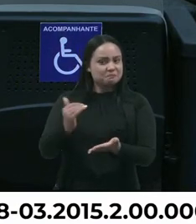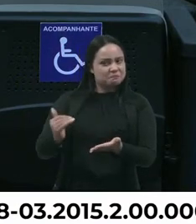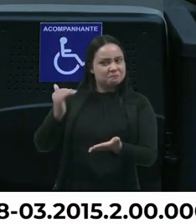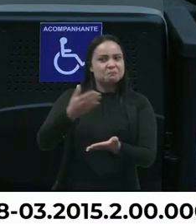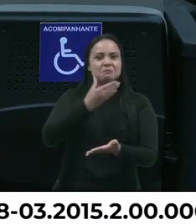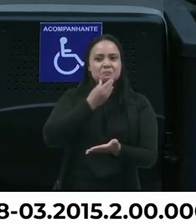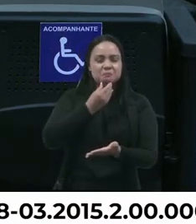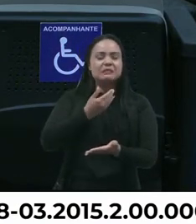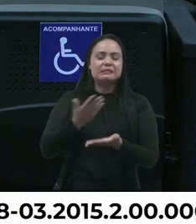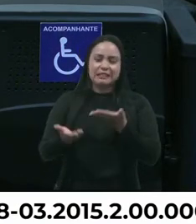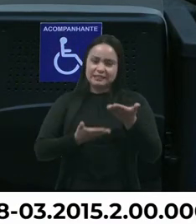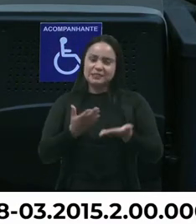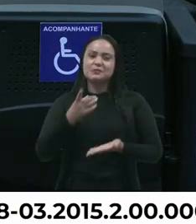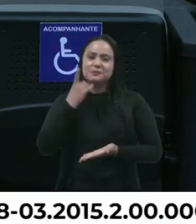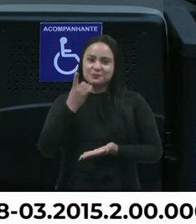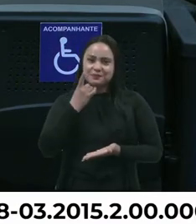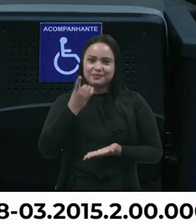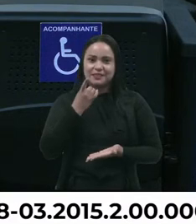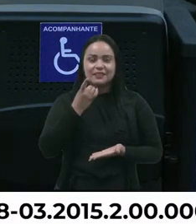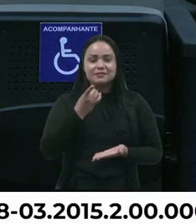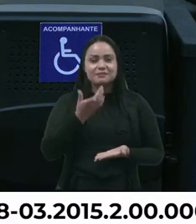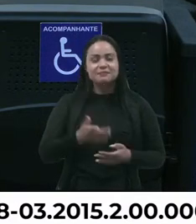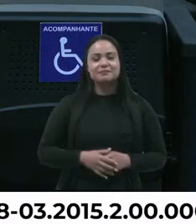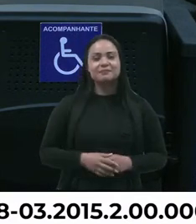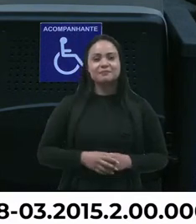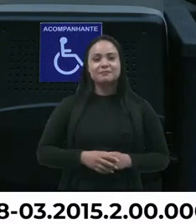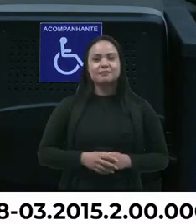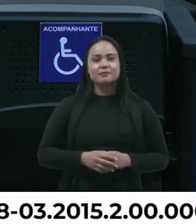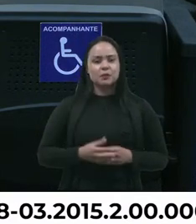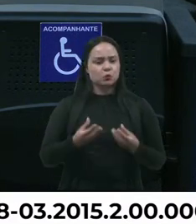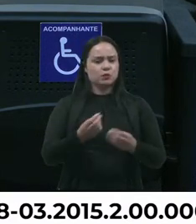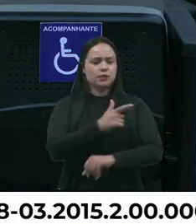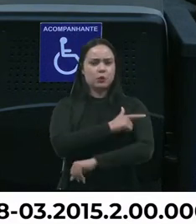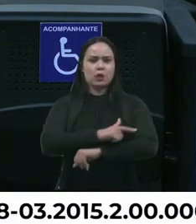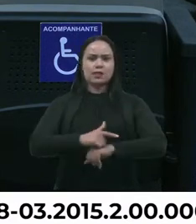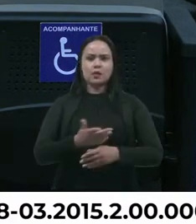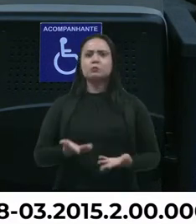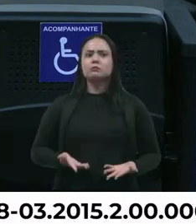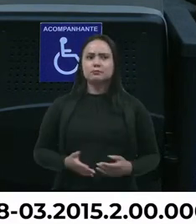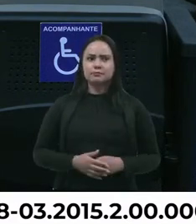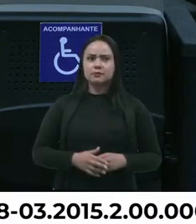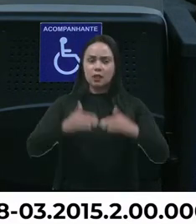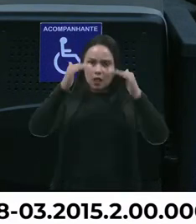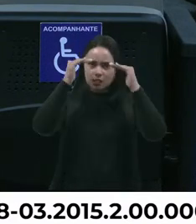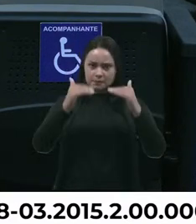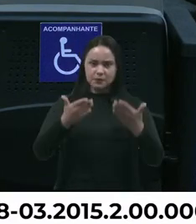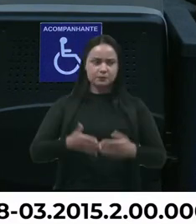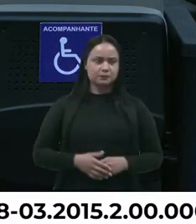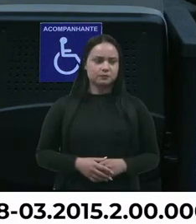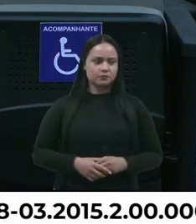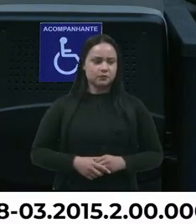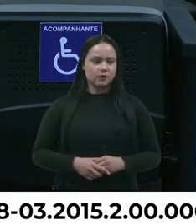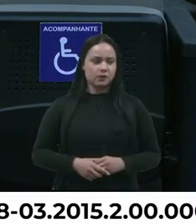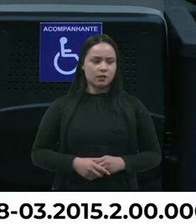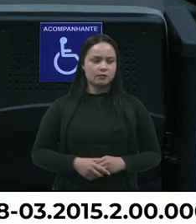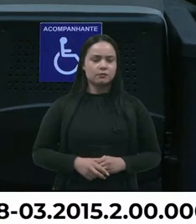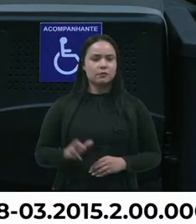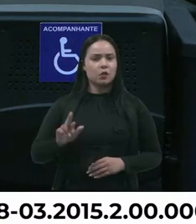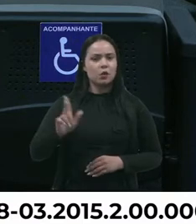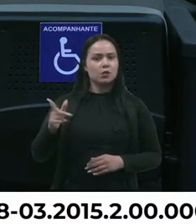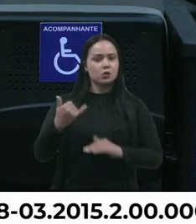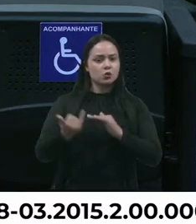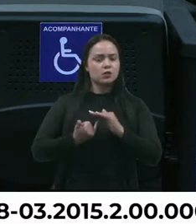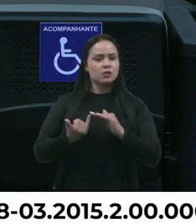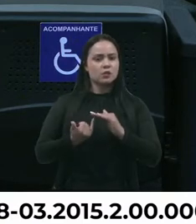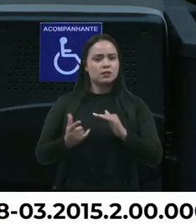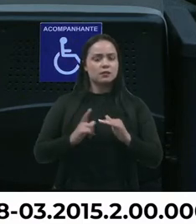trata todos os advogados com muita educação e respeito. E todas as outras 15